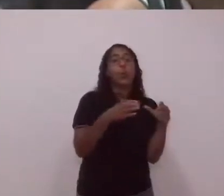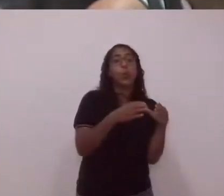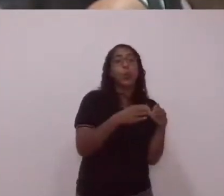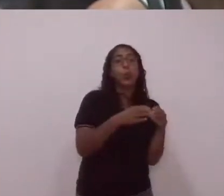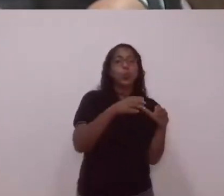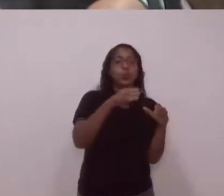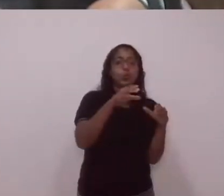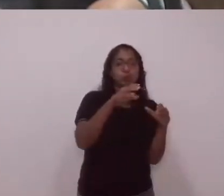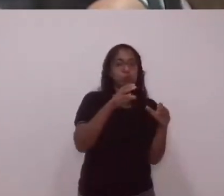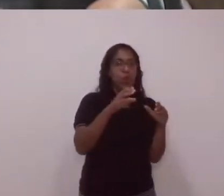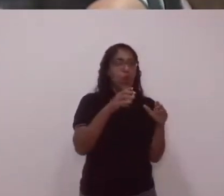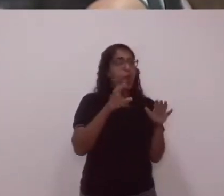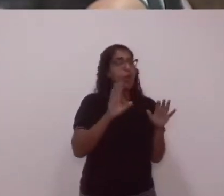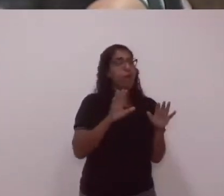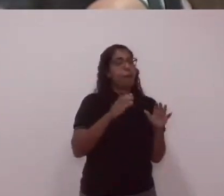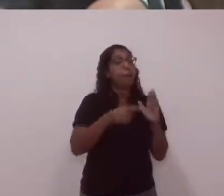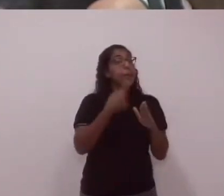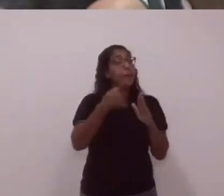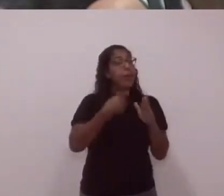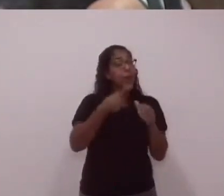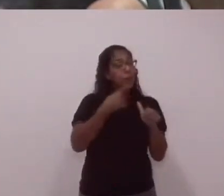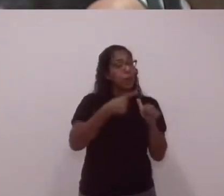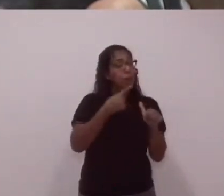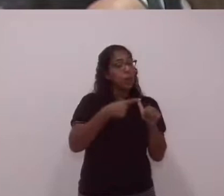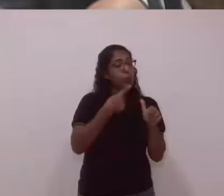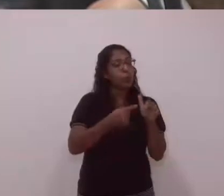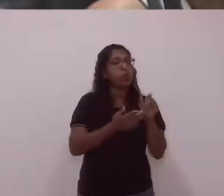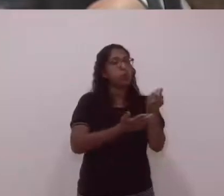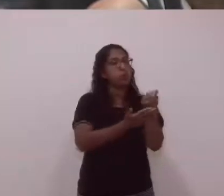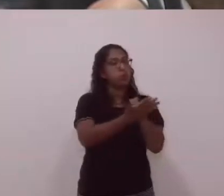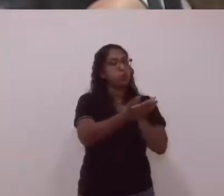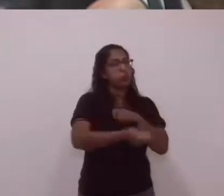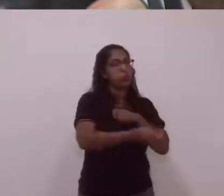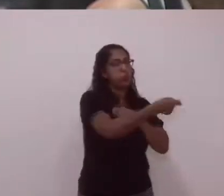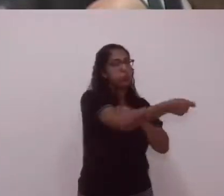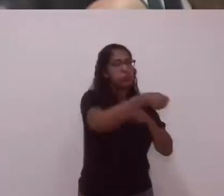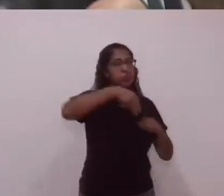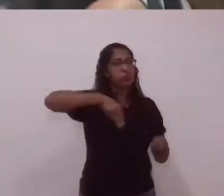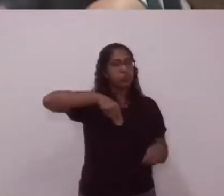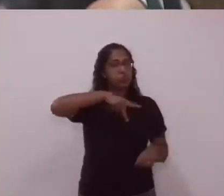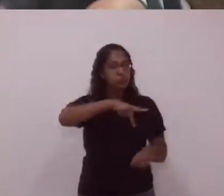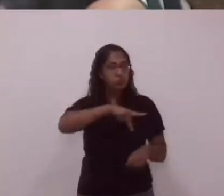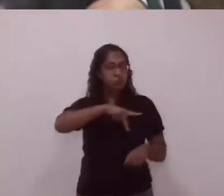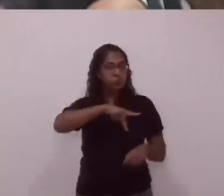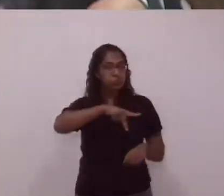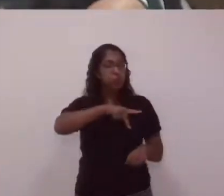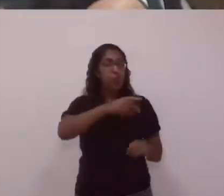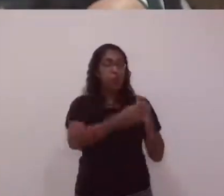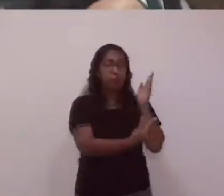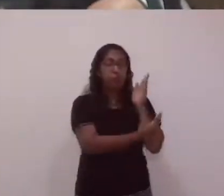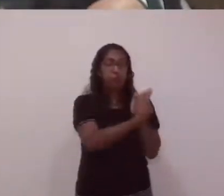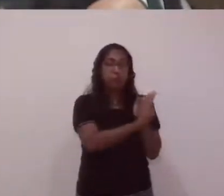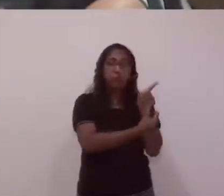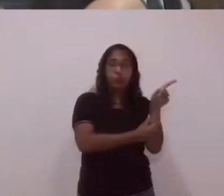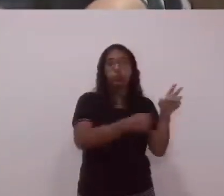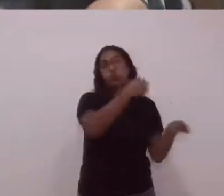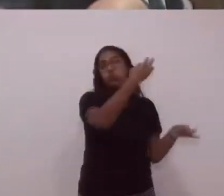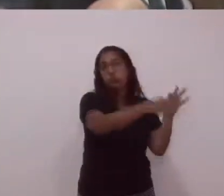encaminhado ao ministério público foi aberto o inquérito civil e terá um julgamento do judiciário